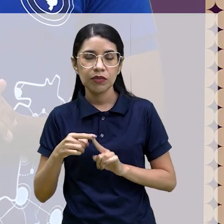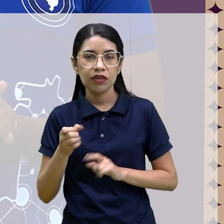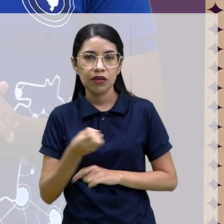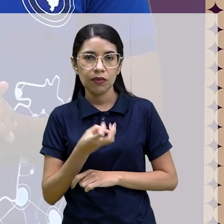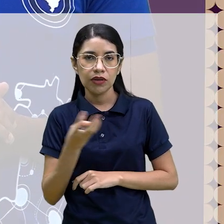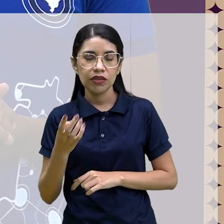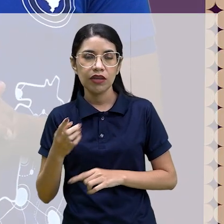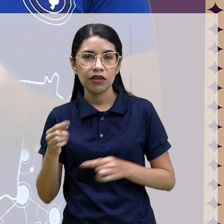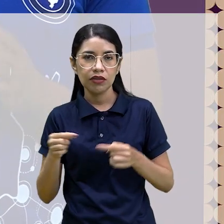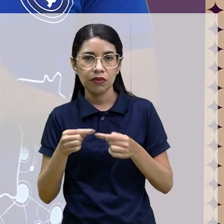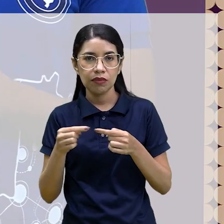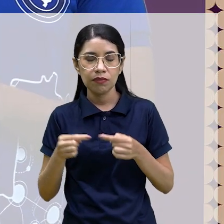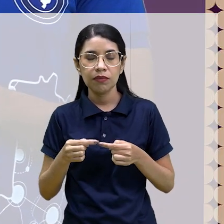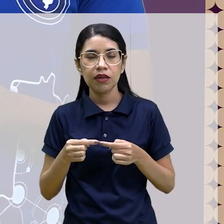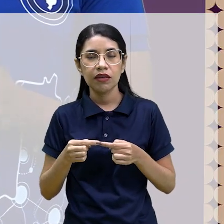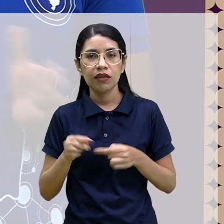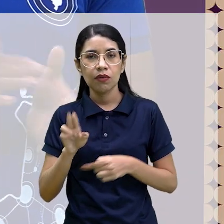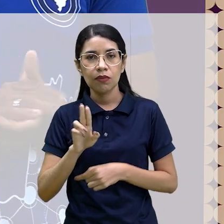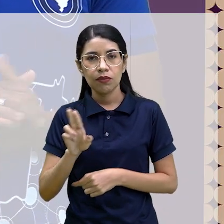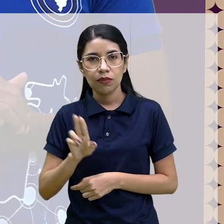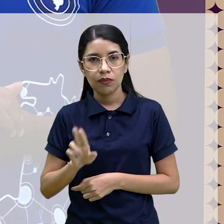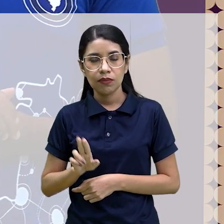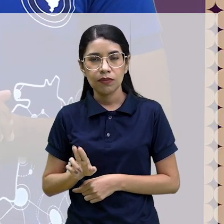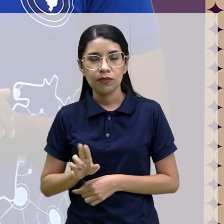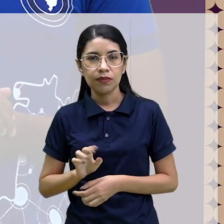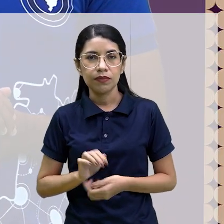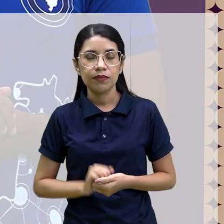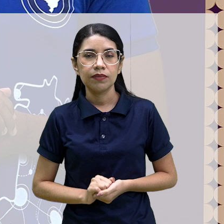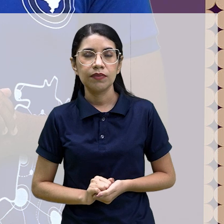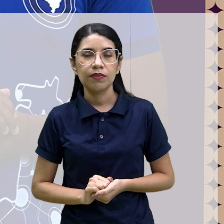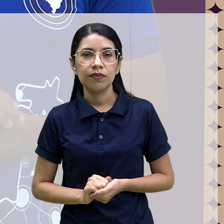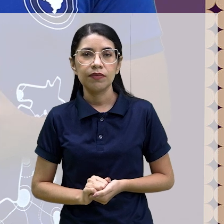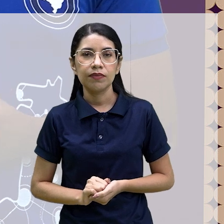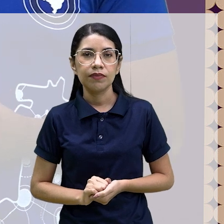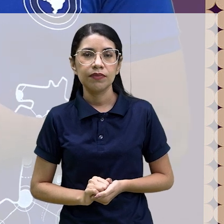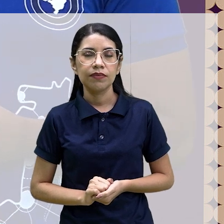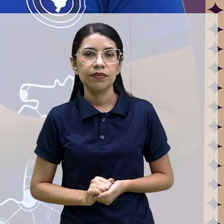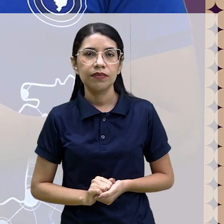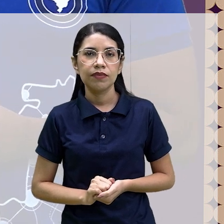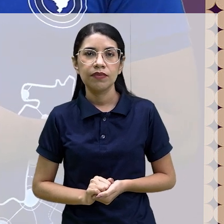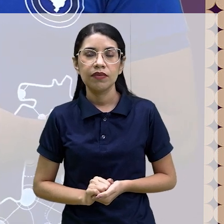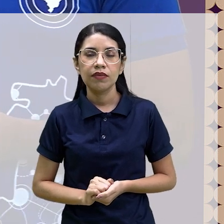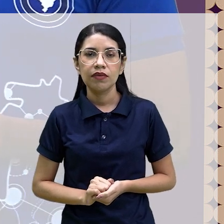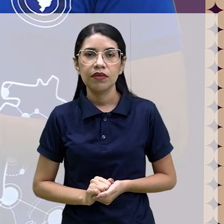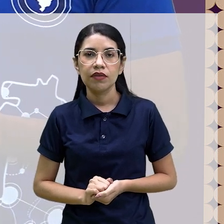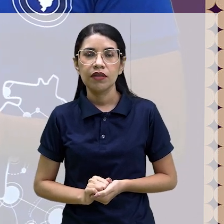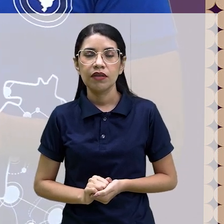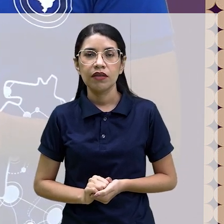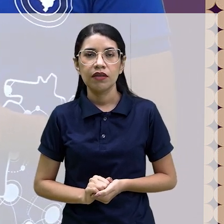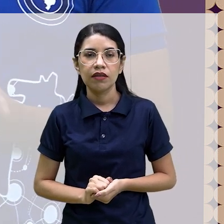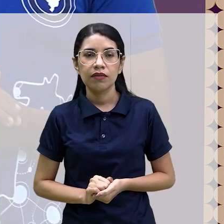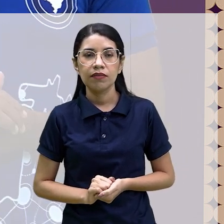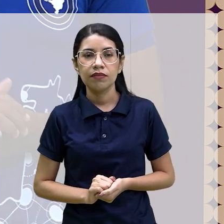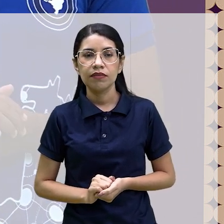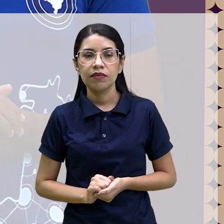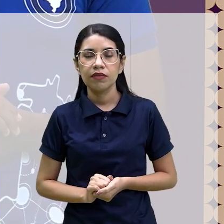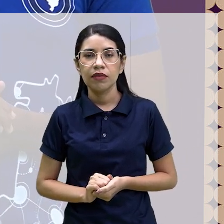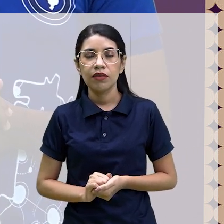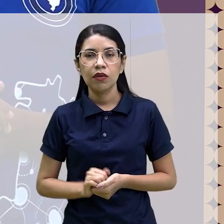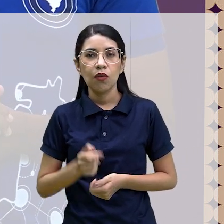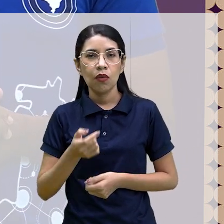né, a partir os seus nomes a partir dos seus números de lados. Por exemplo, o menor polígono possível é